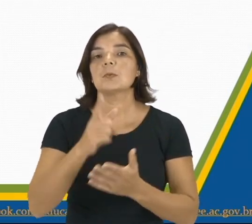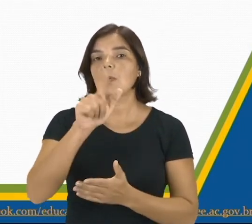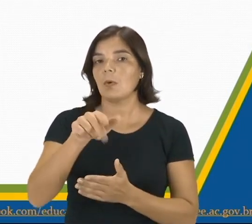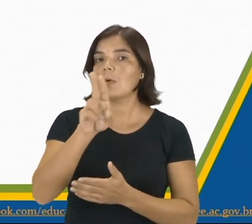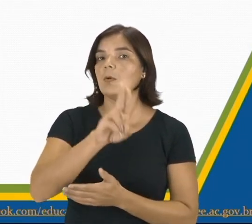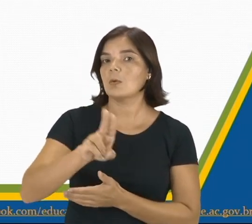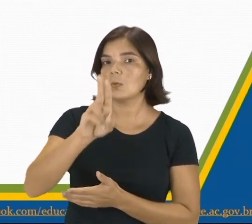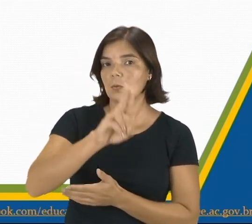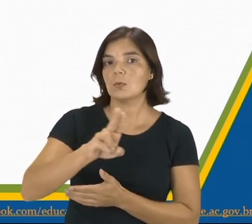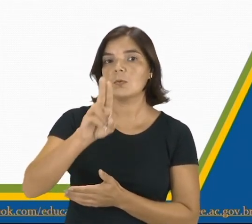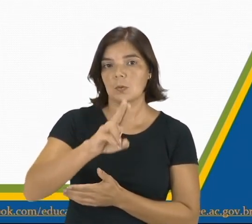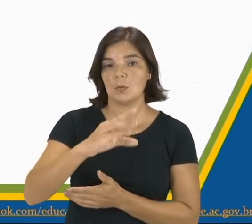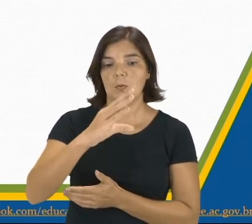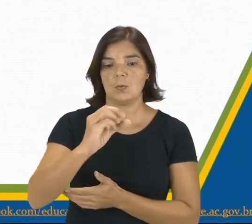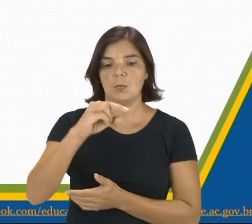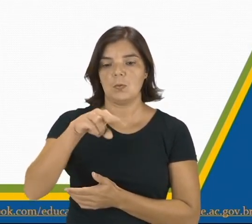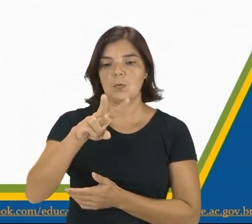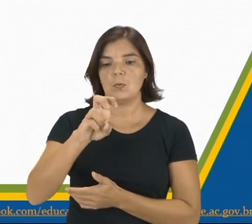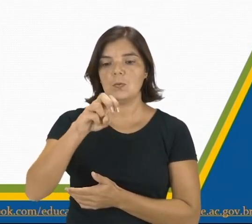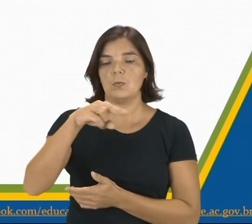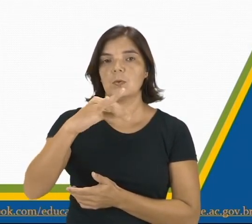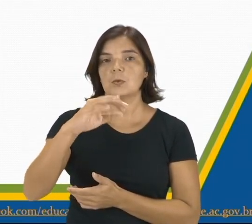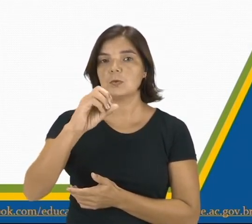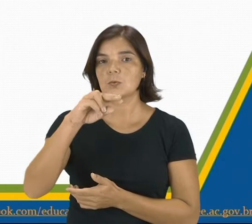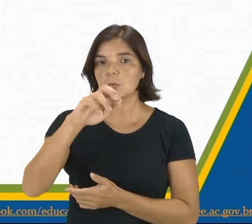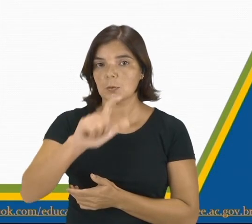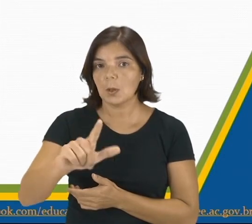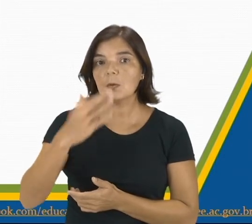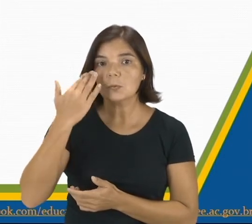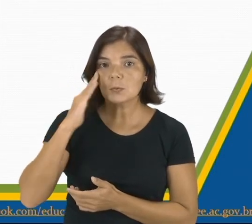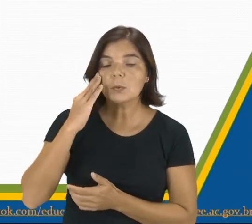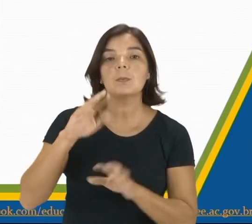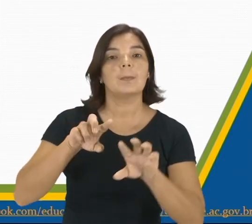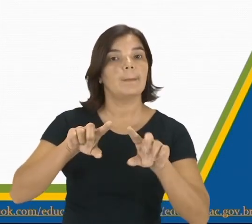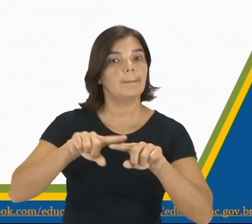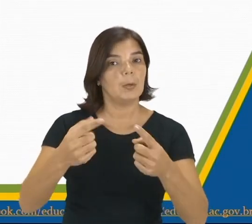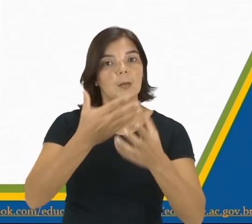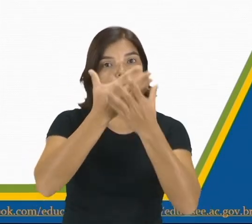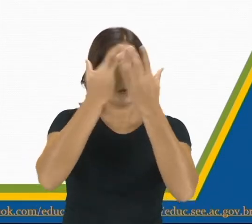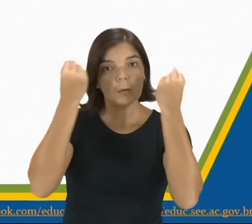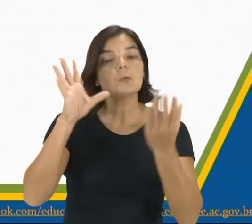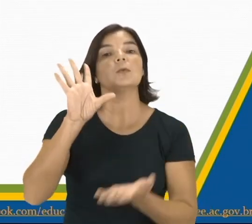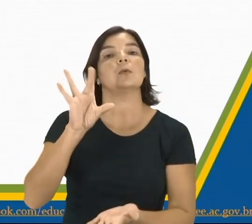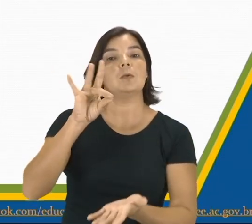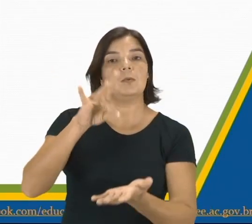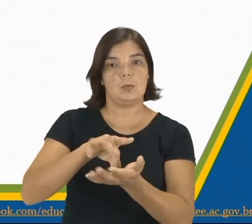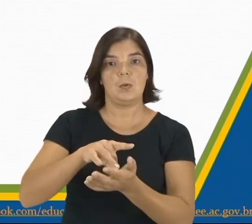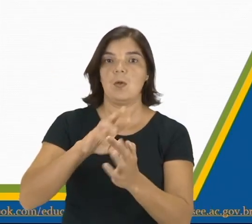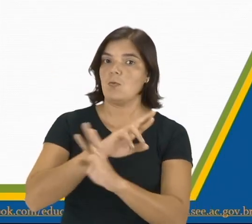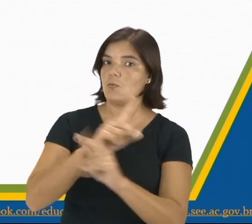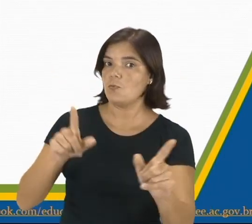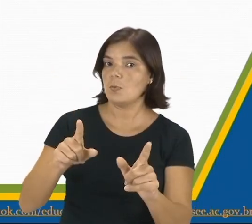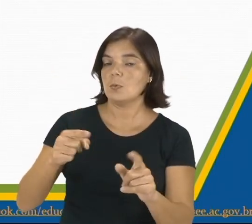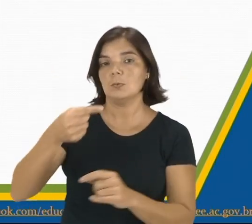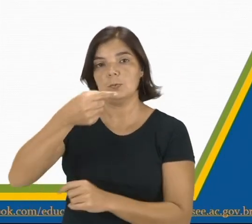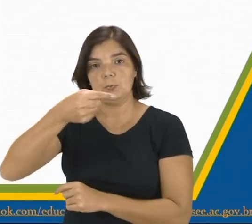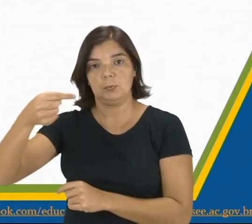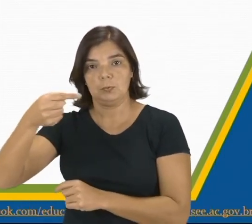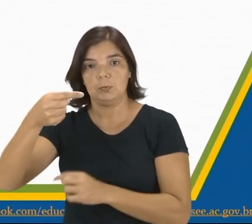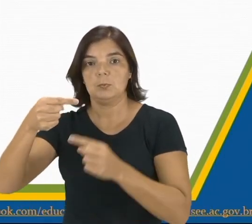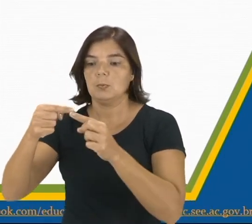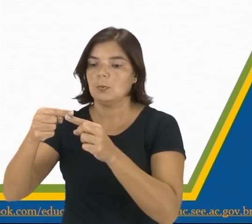usado o sentido convencional. Entendido? Mas não esqueça que o sentido real é o contrário. É do